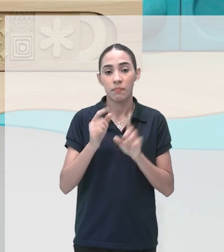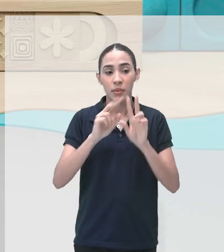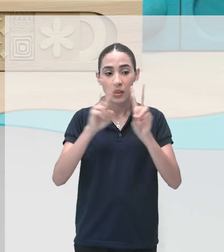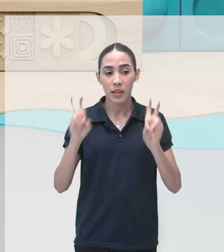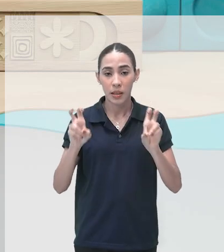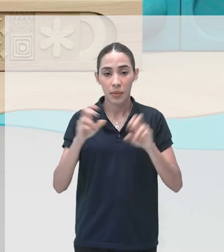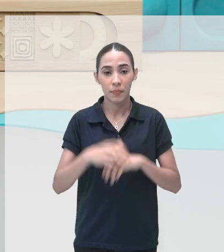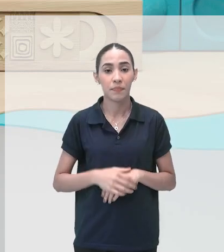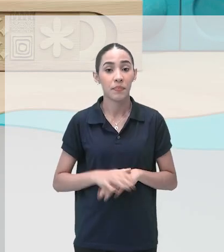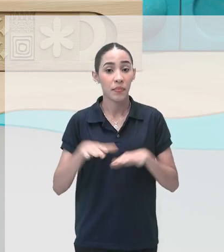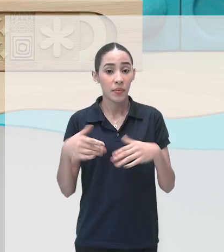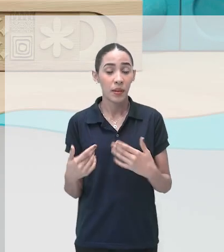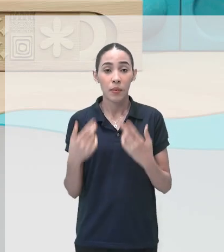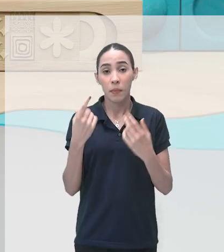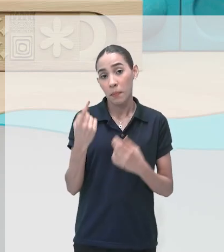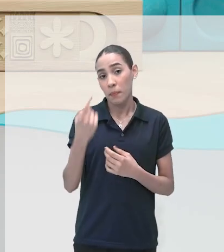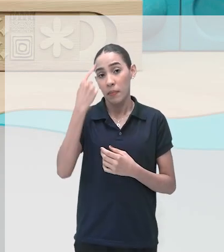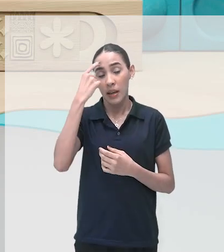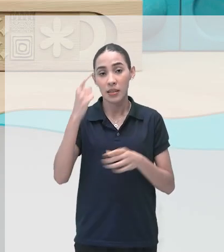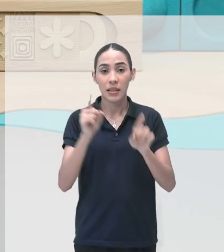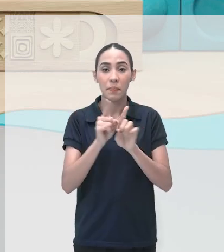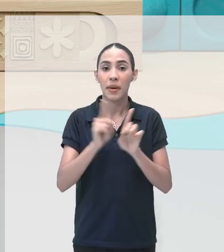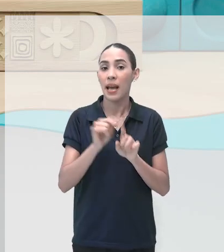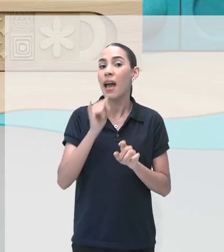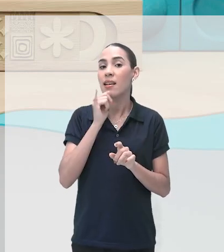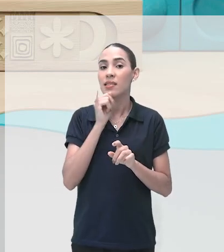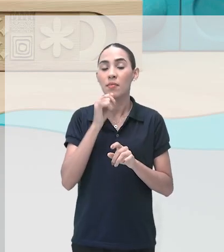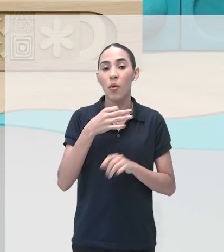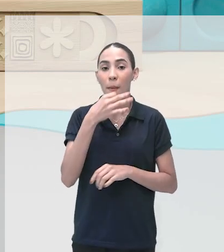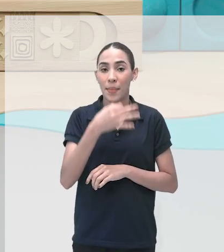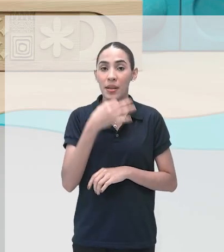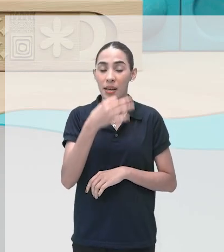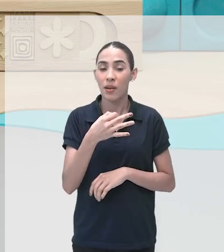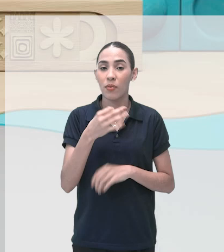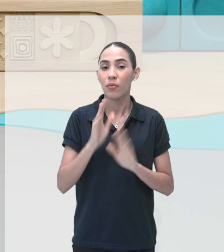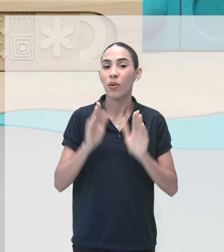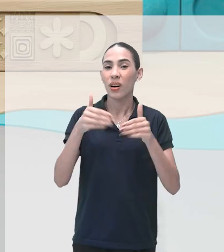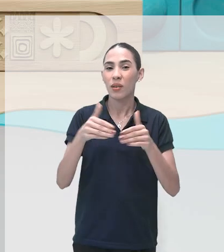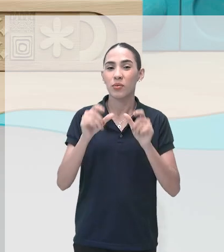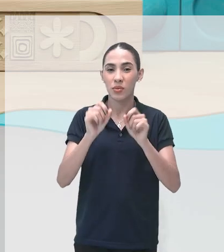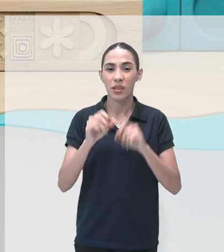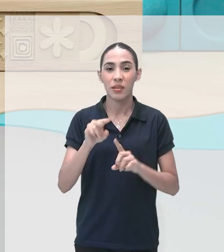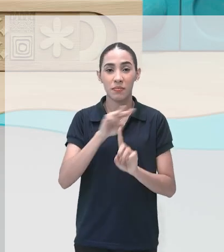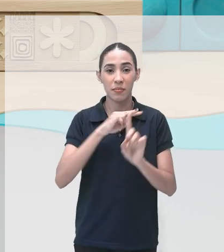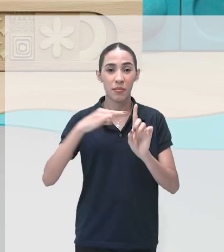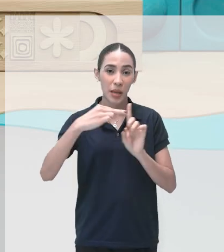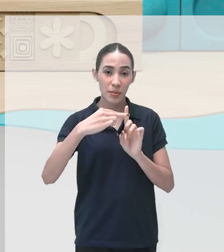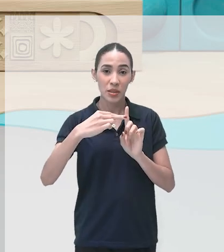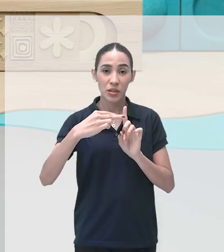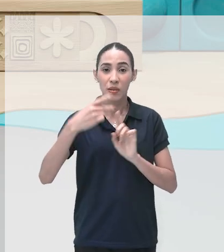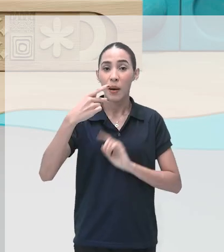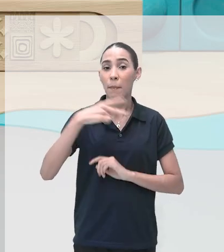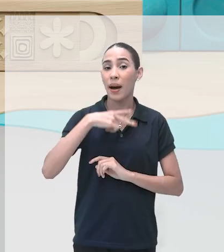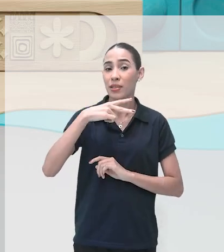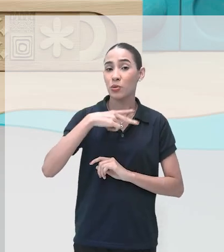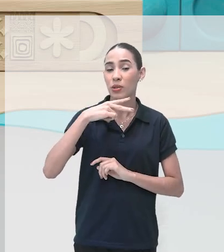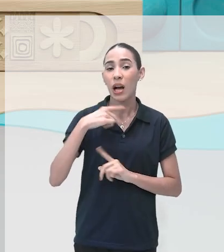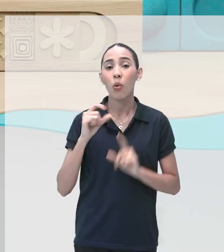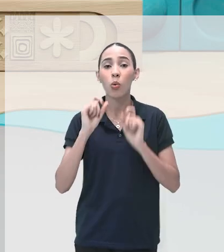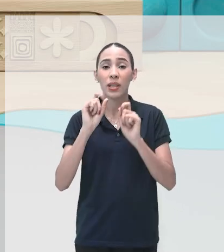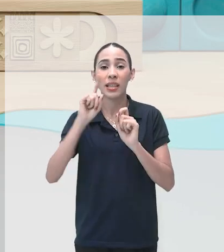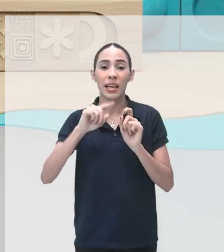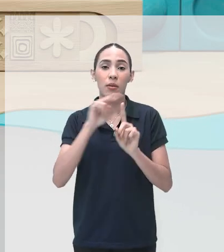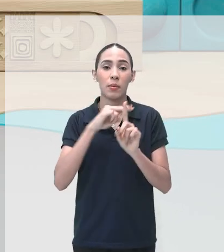E aí, quando a gente pensa nessa questão dos posicionamentos, estamos falando de pontos de vista. O que é um ponto de